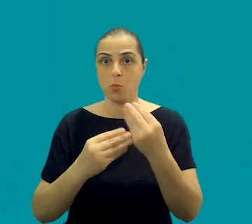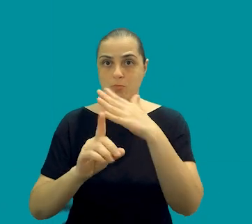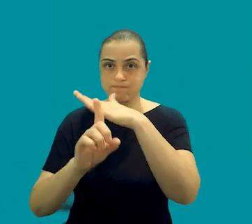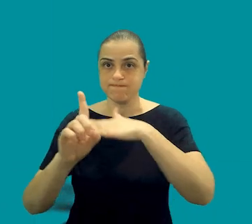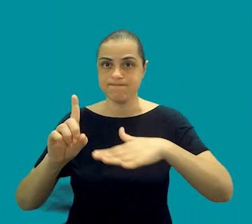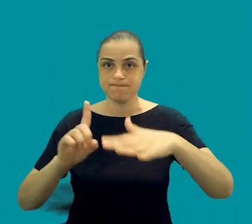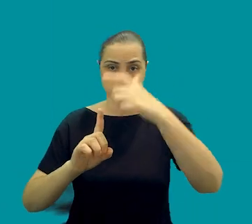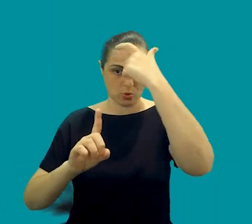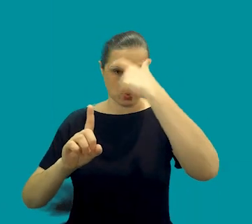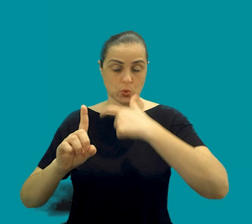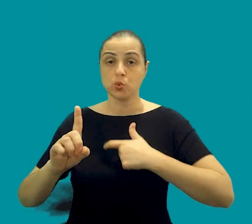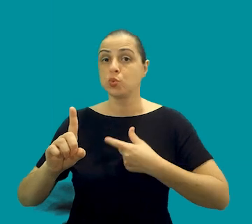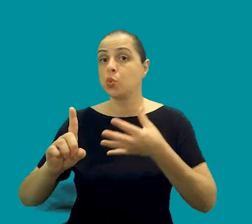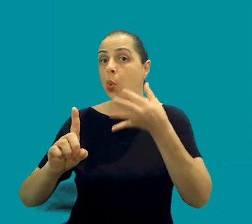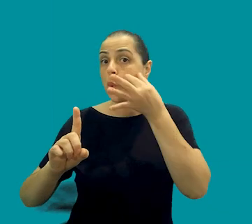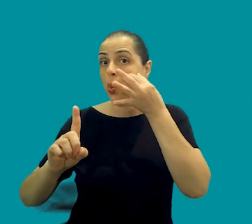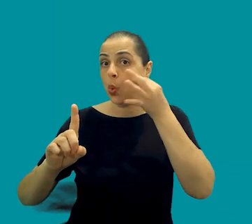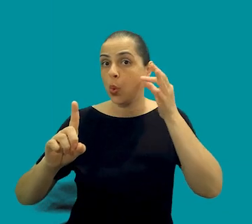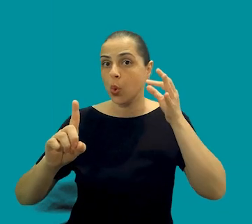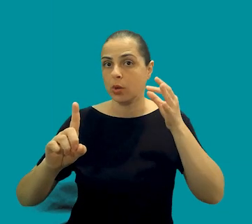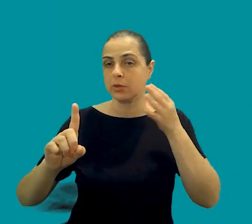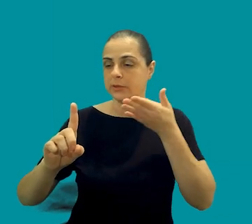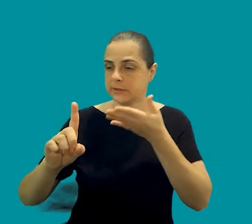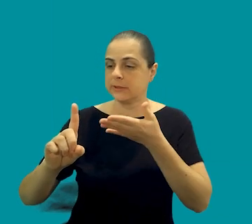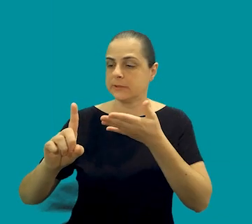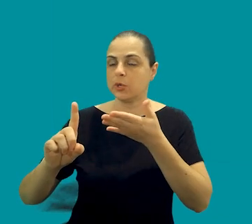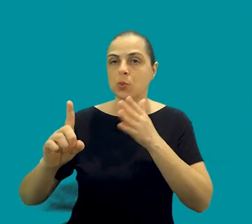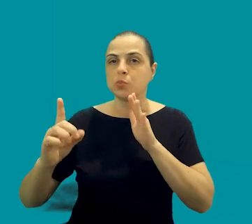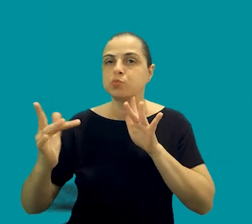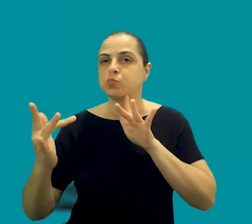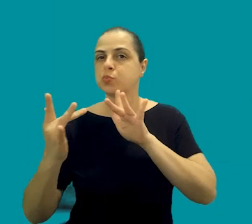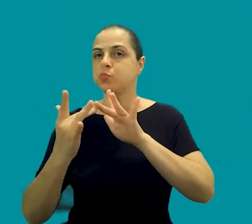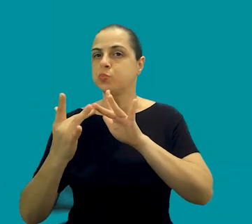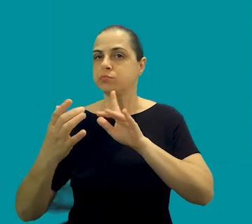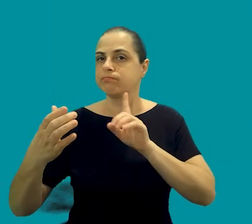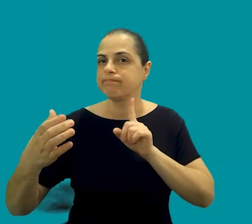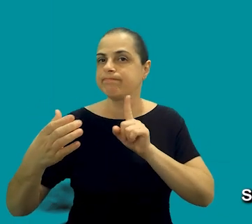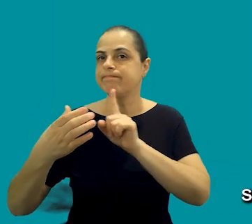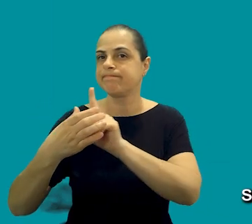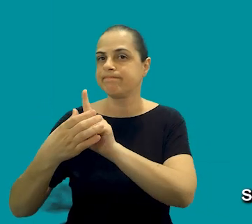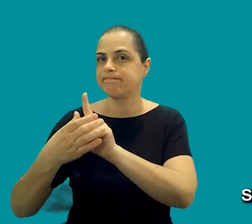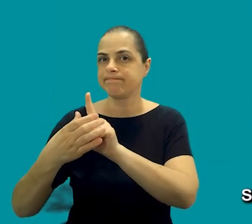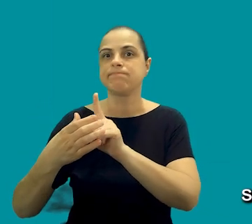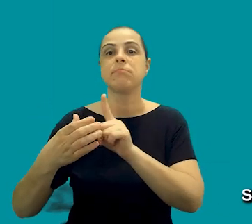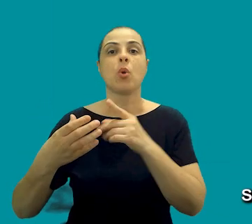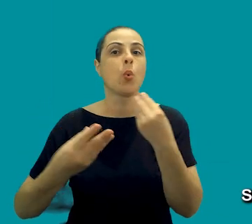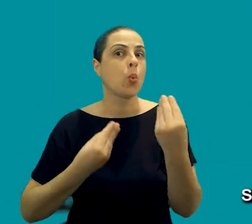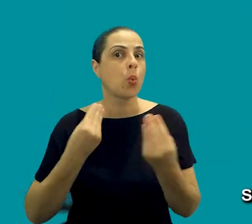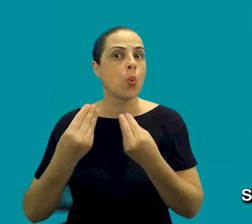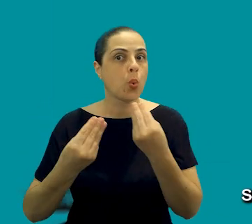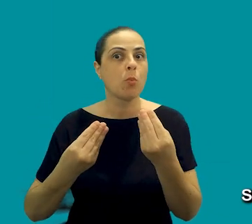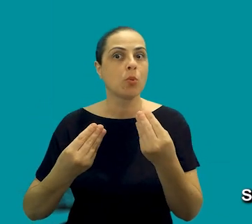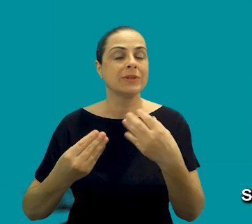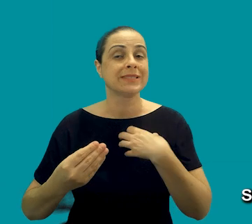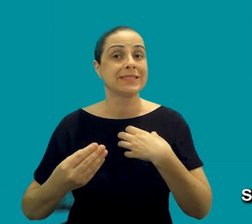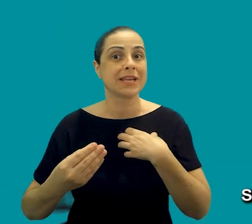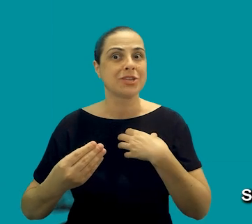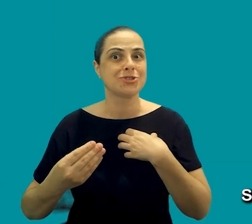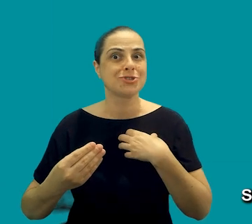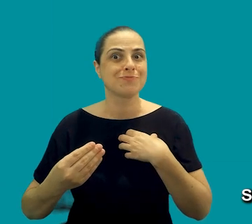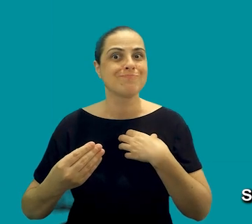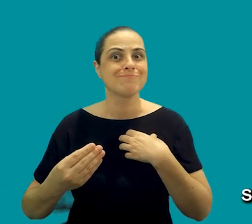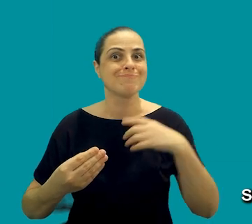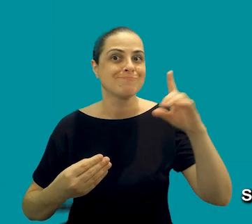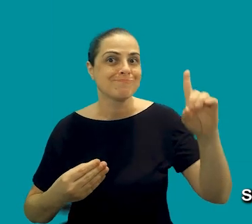né? Como pessoa na comunidade, isso traz um status diferenciado, né? Então, isso aí agrega dentro do serviço de